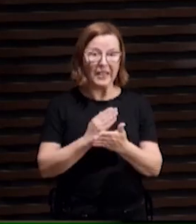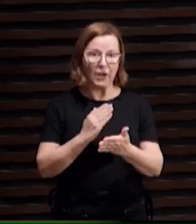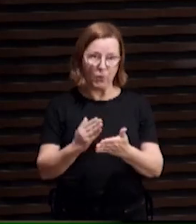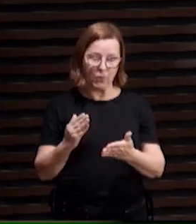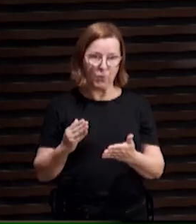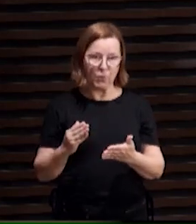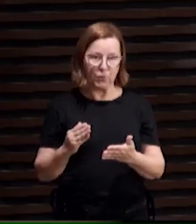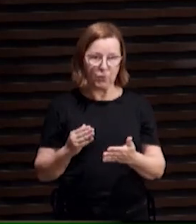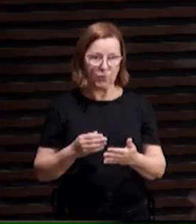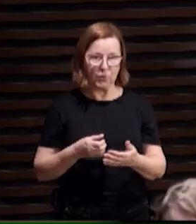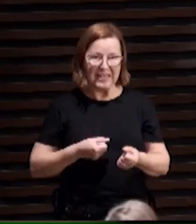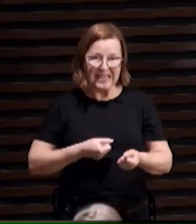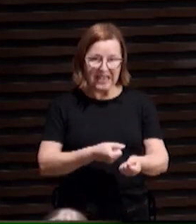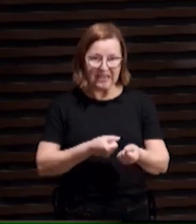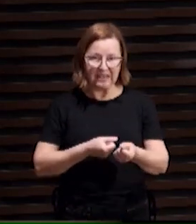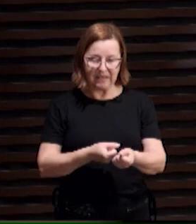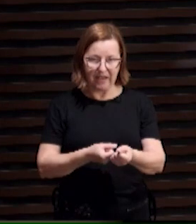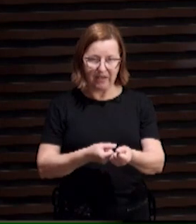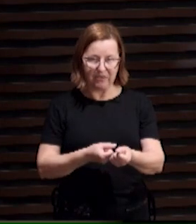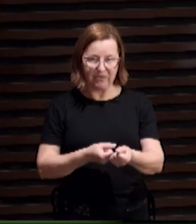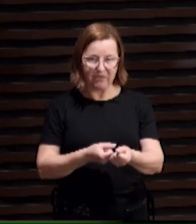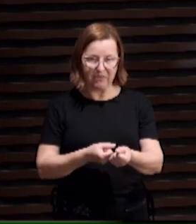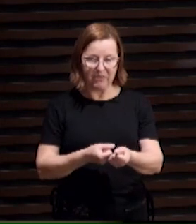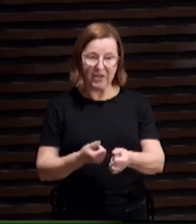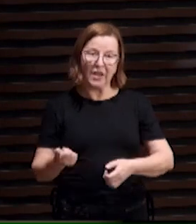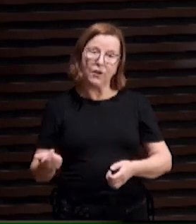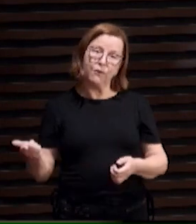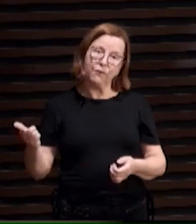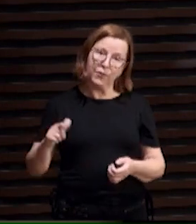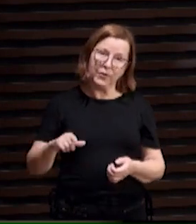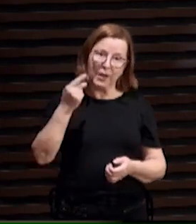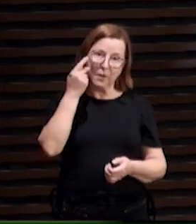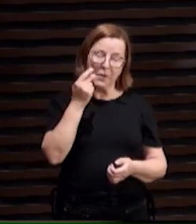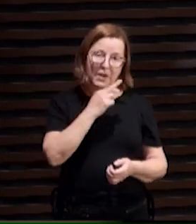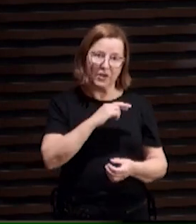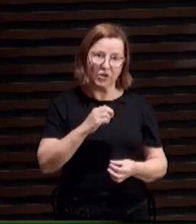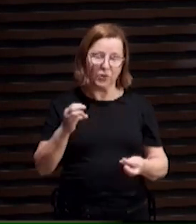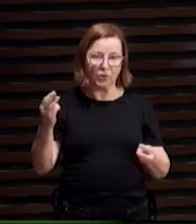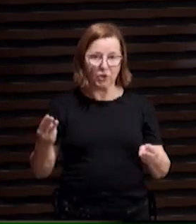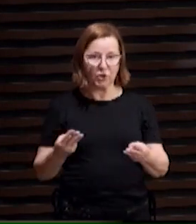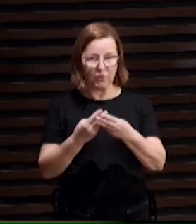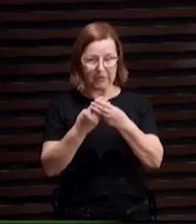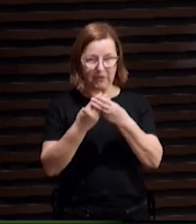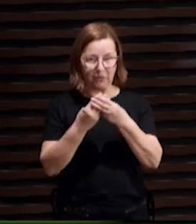sendo tentados a retornar ao judaísmo. Por quê?